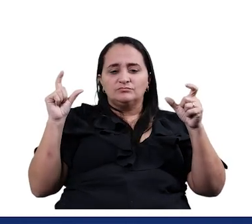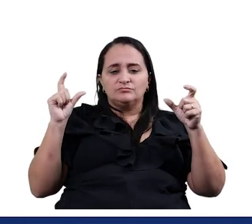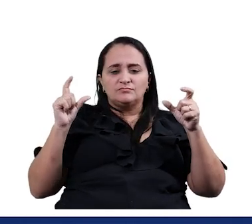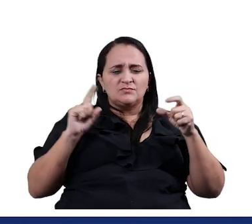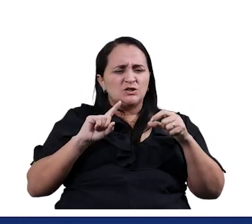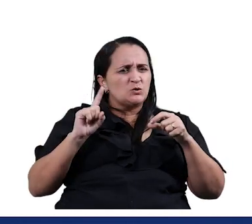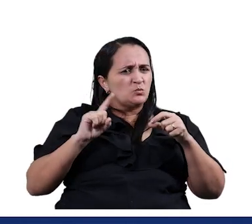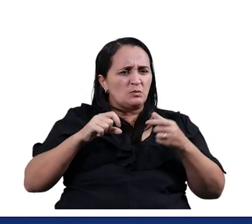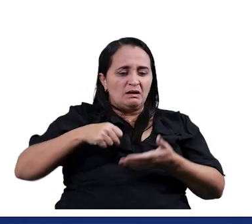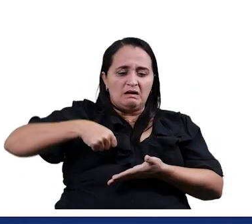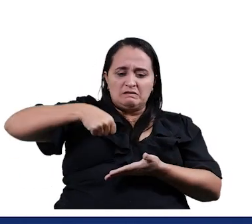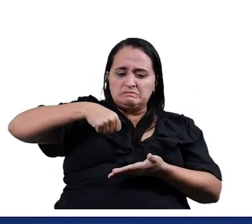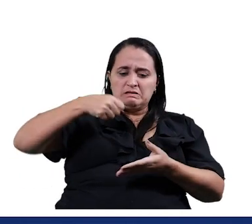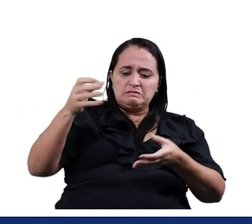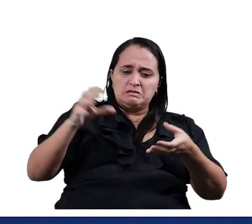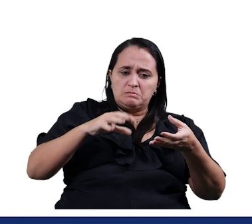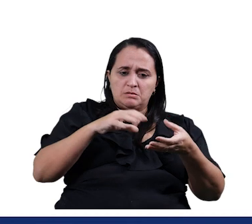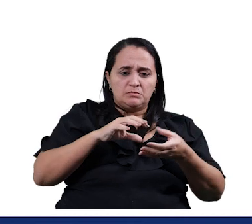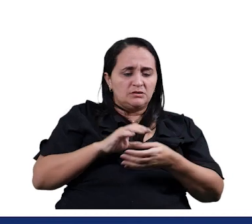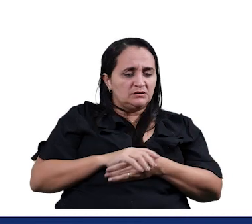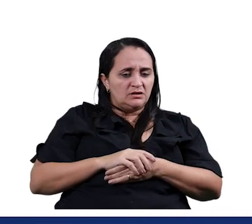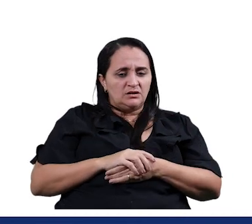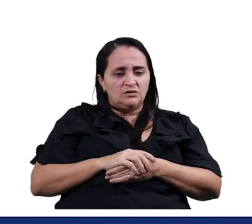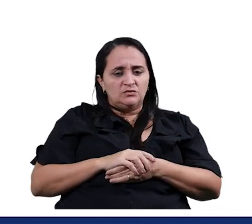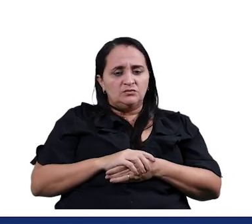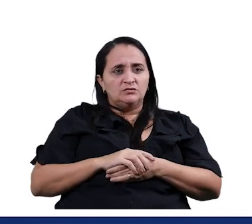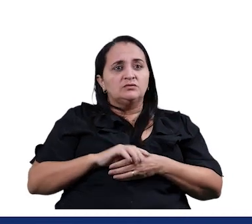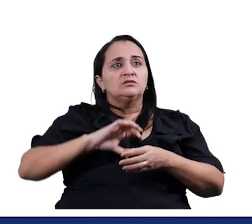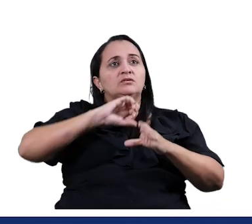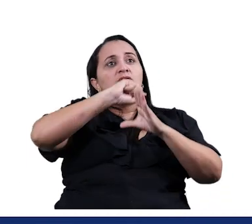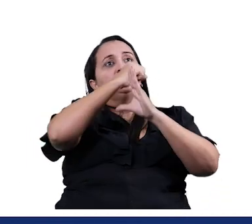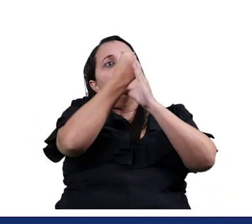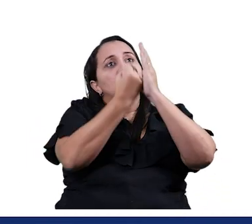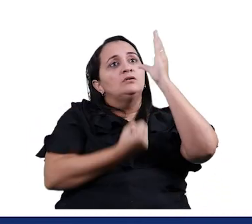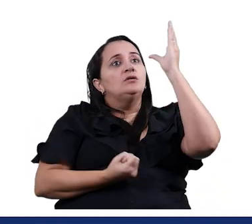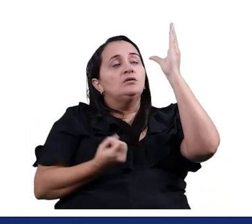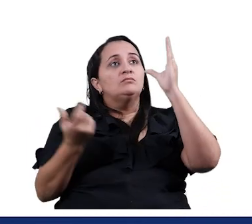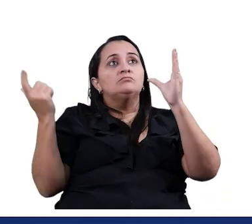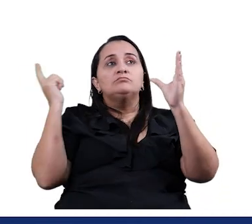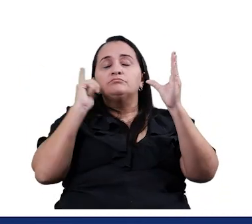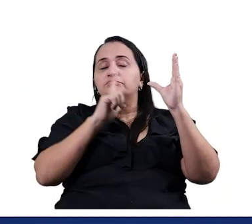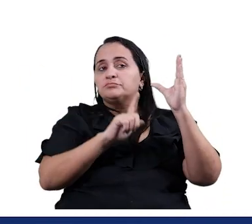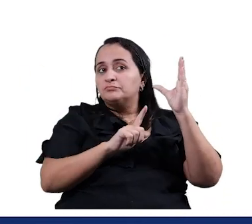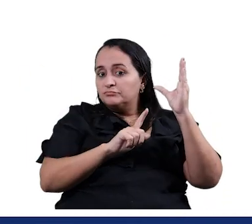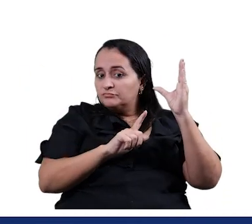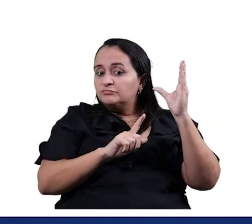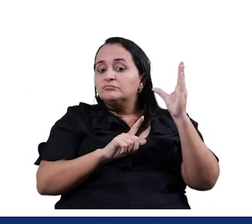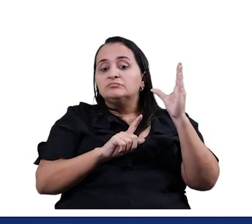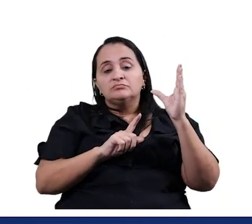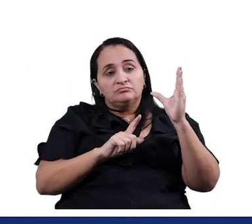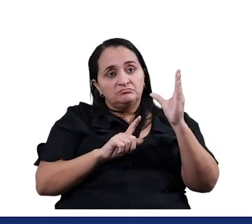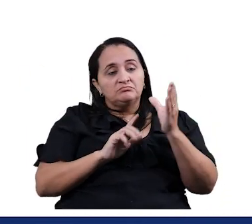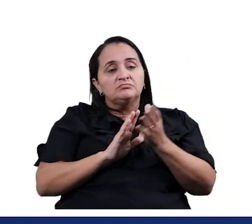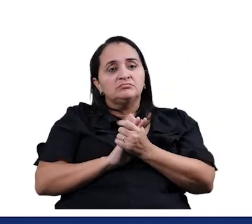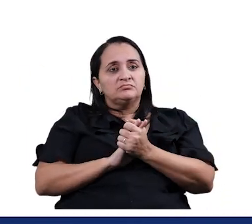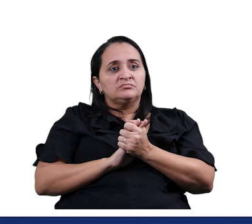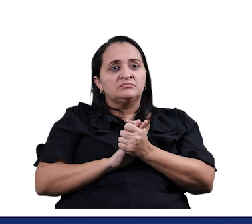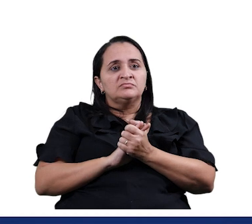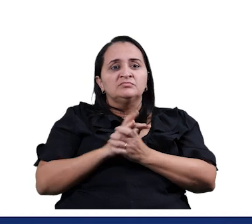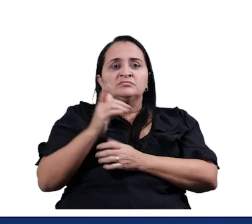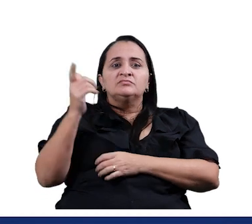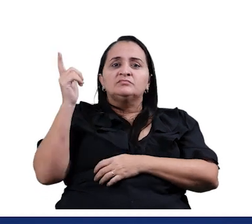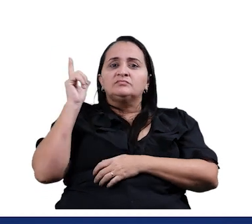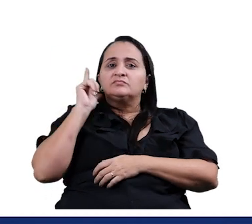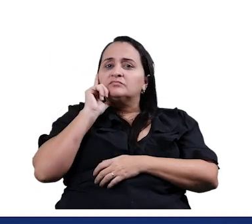Não é a cesta da feira, não. É cesta de basquete. Oscar alcançou